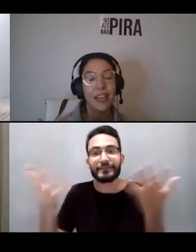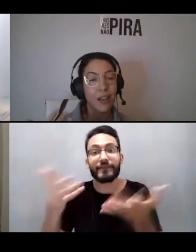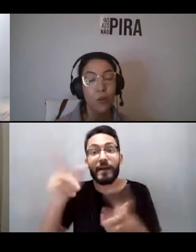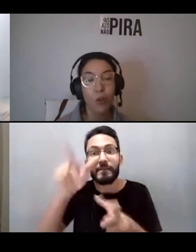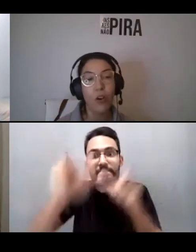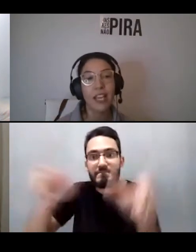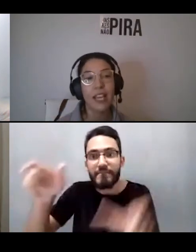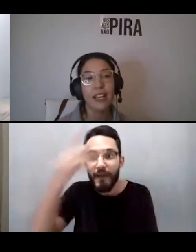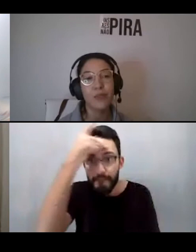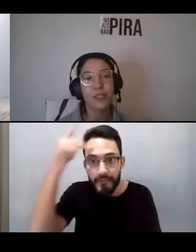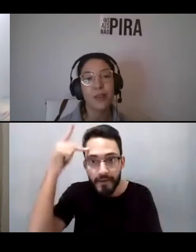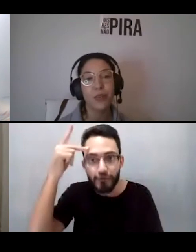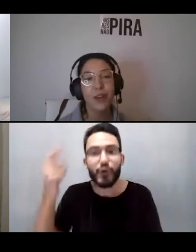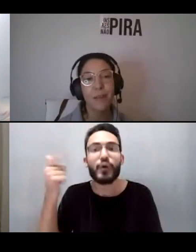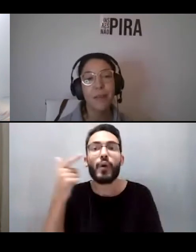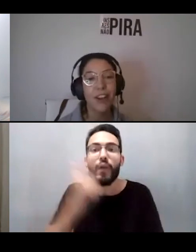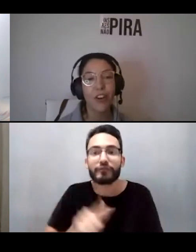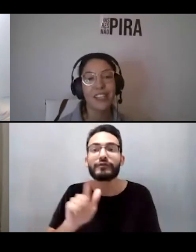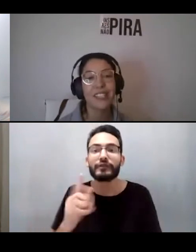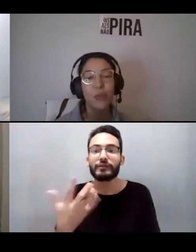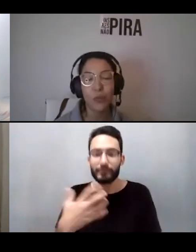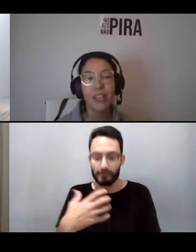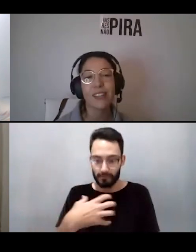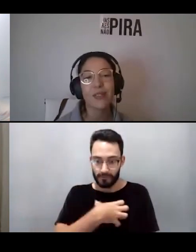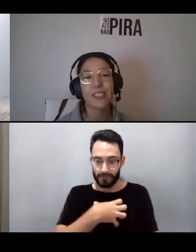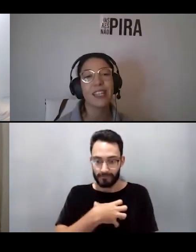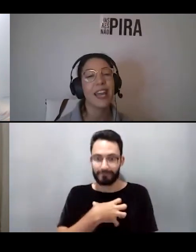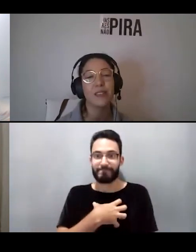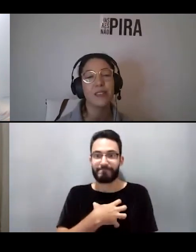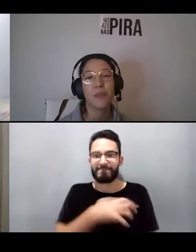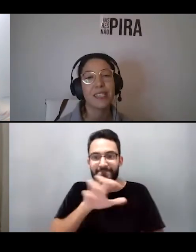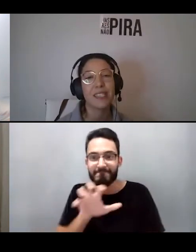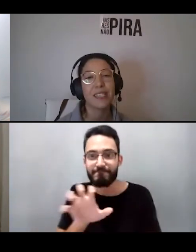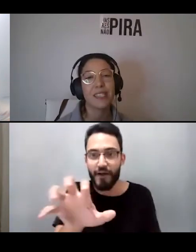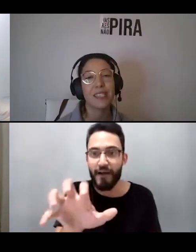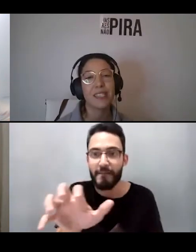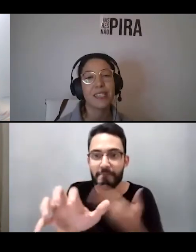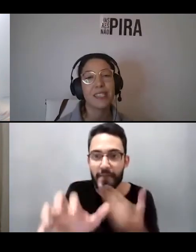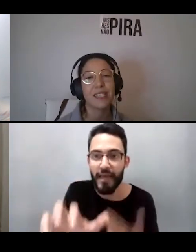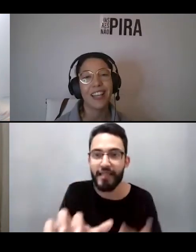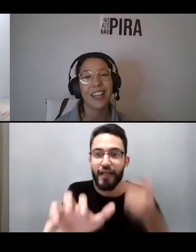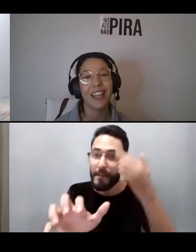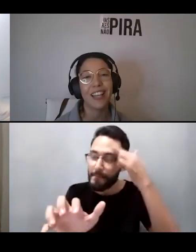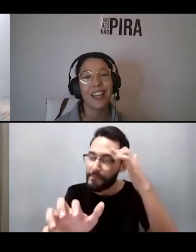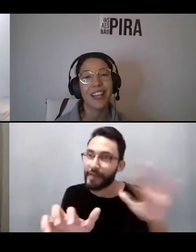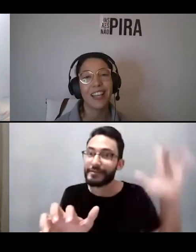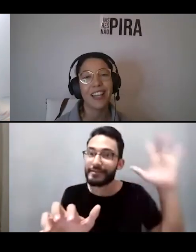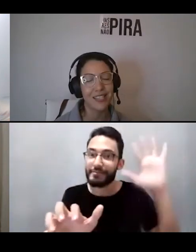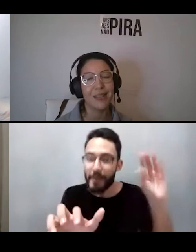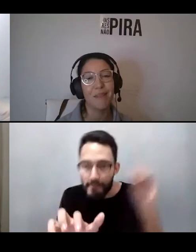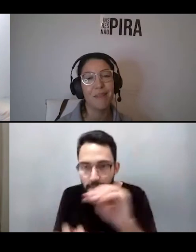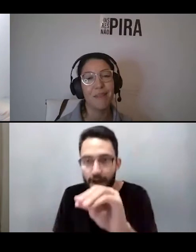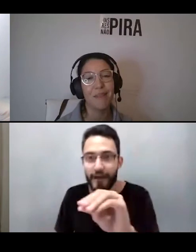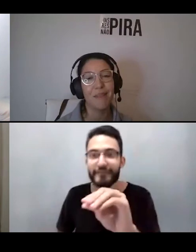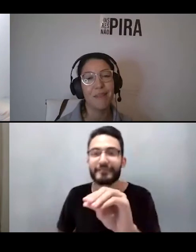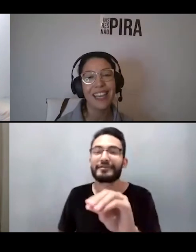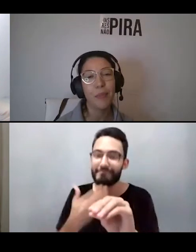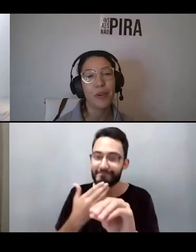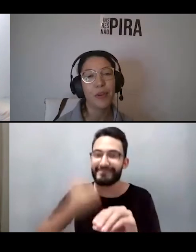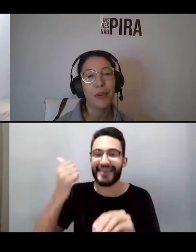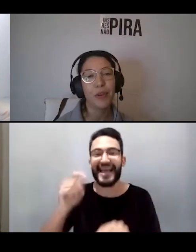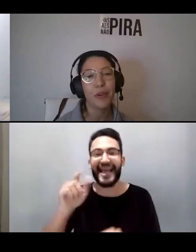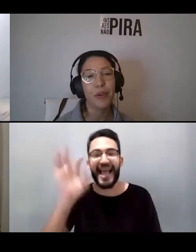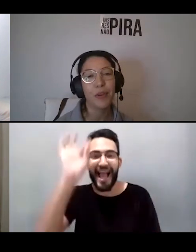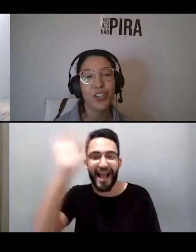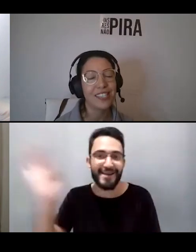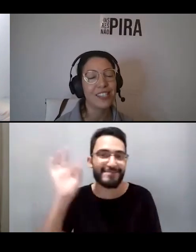pessoas coloquem ali o seu melhor, executem as suas ideias, seus pensamentos. A gente até trouxe essa imagem das abelhas aí,